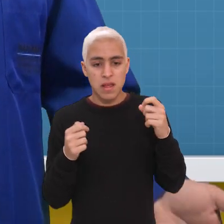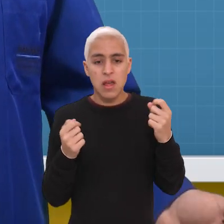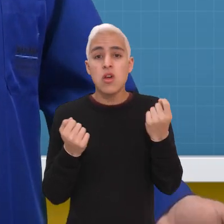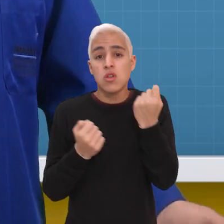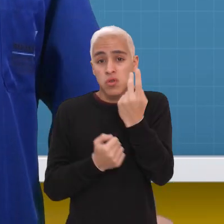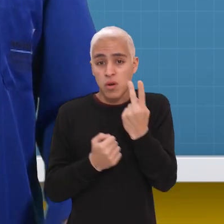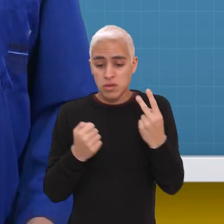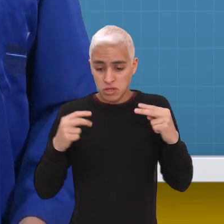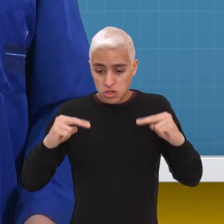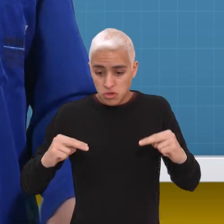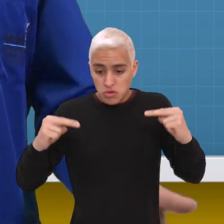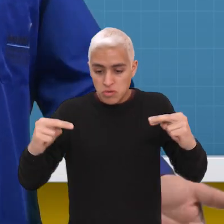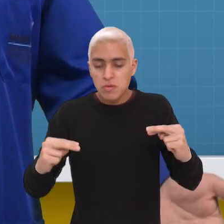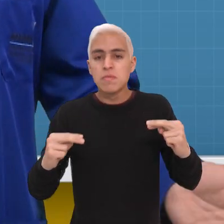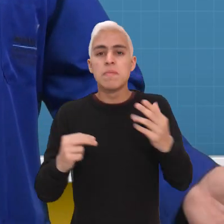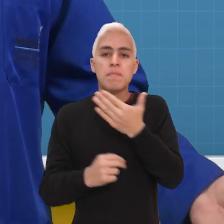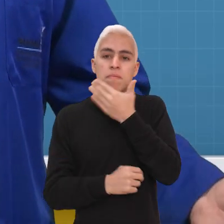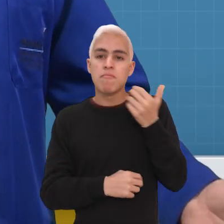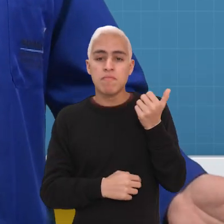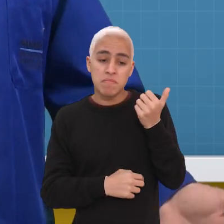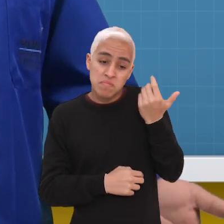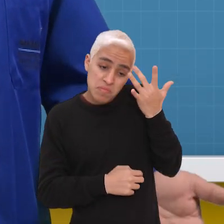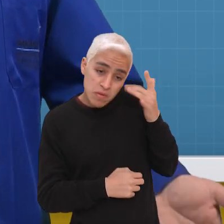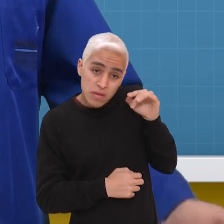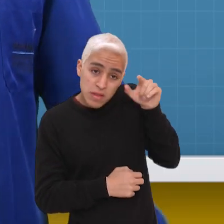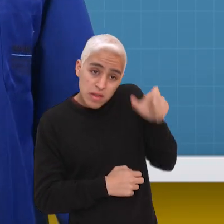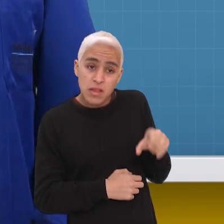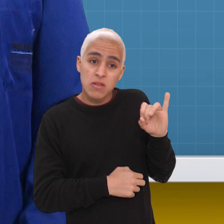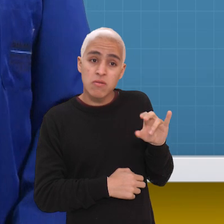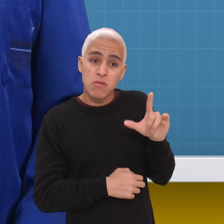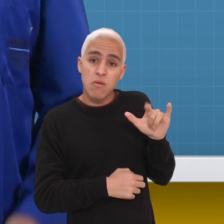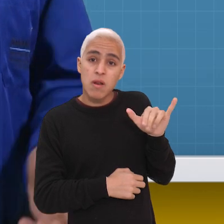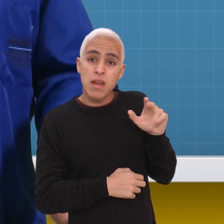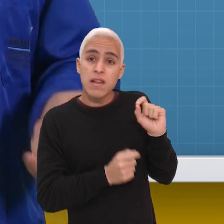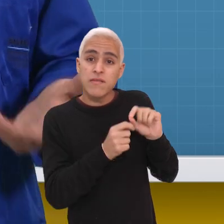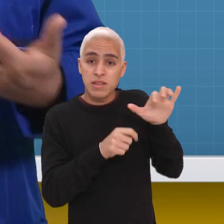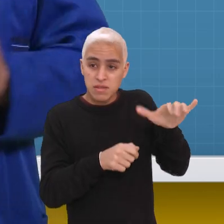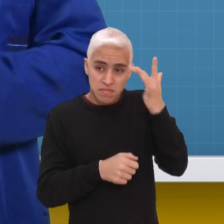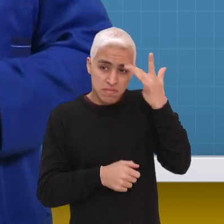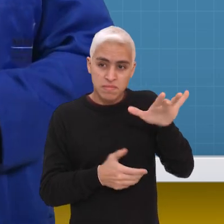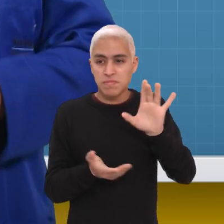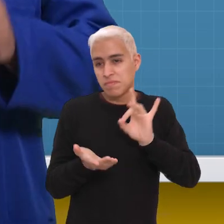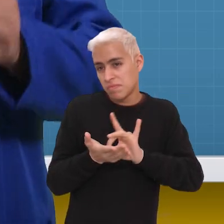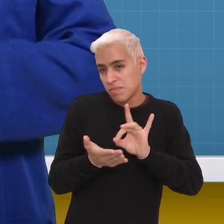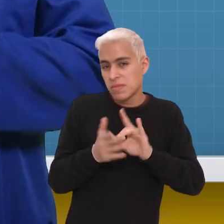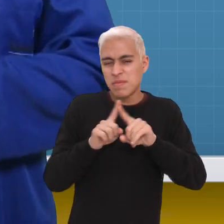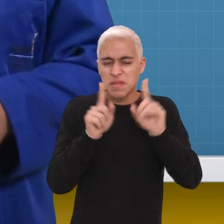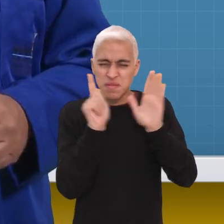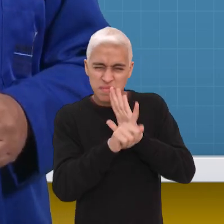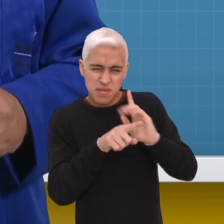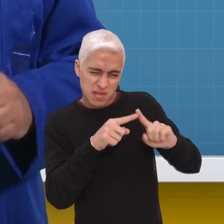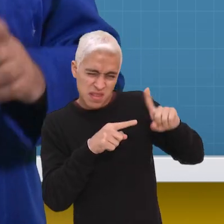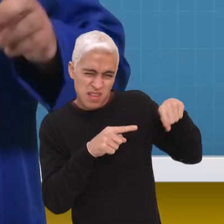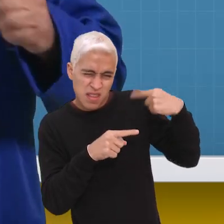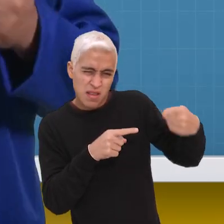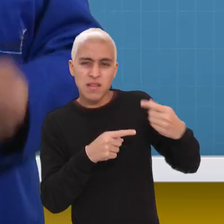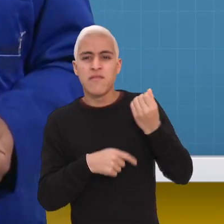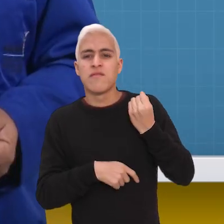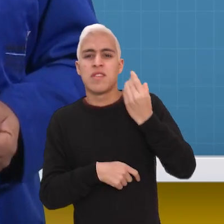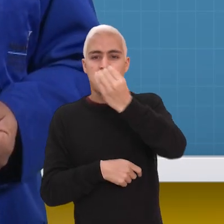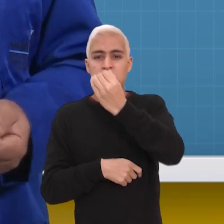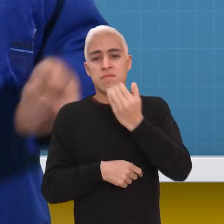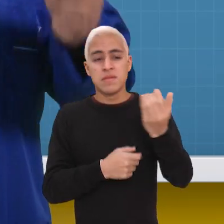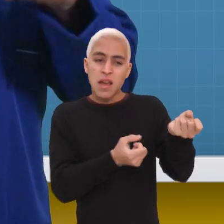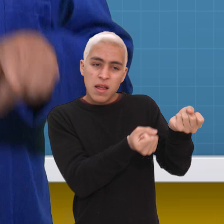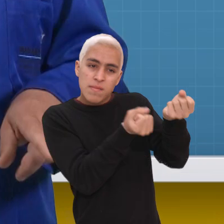2/4 duplos é a melhor opção. Só não sei se a Juliana fez isso. Realmente eu não sei. Mas eu pergunto para ela na